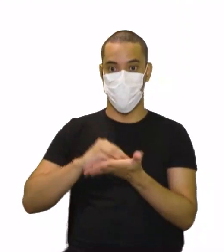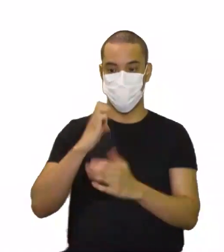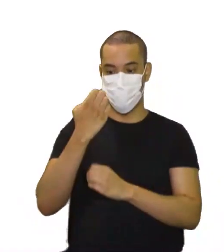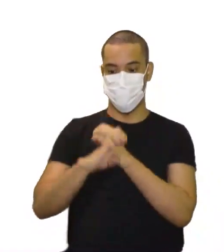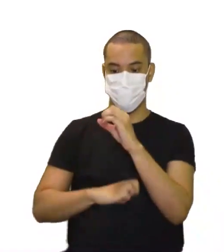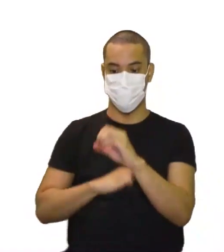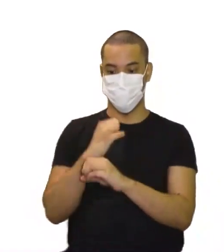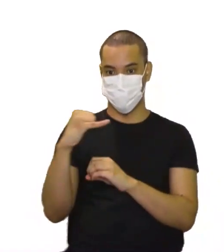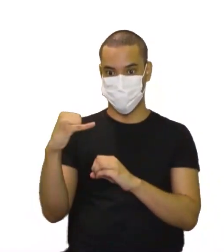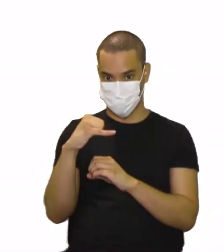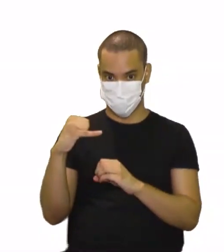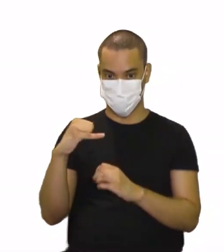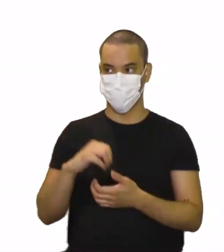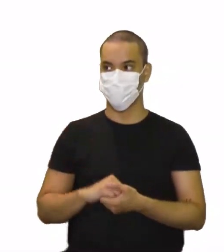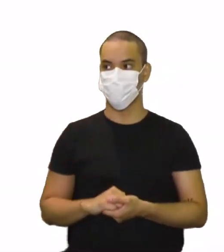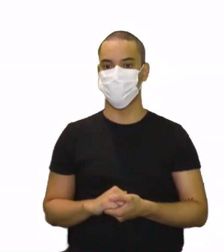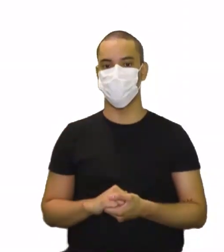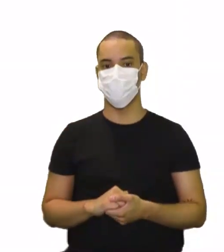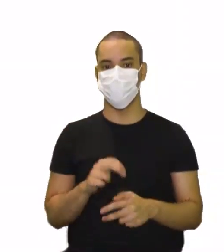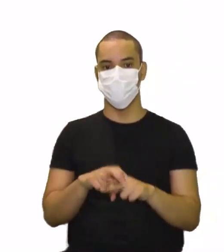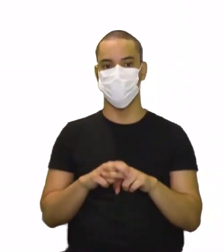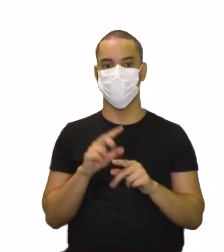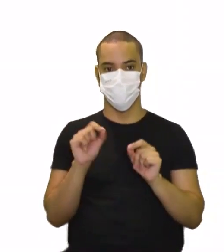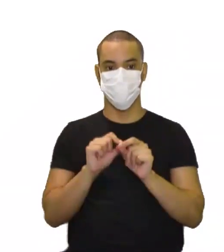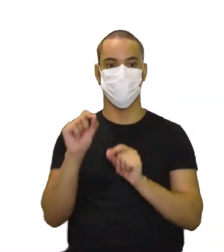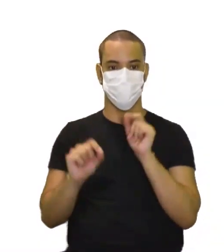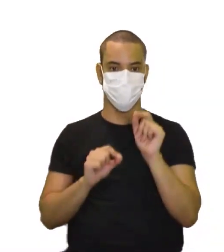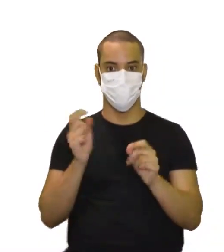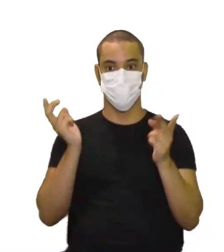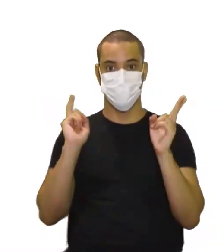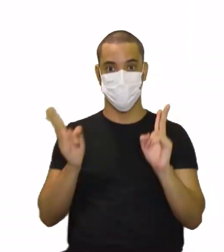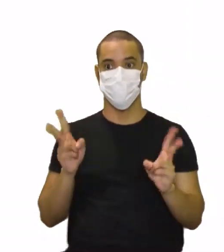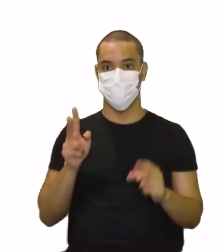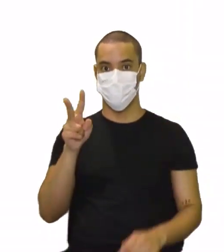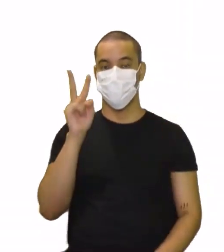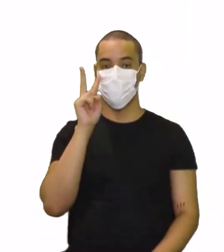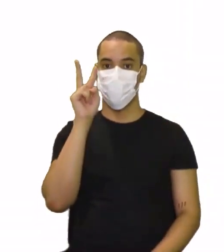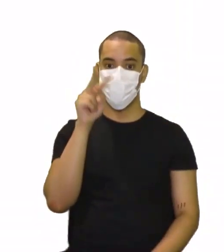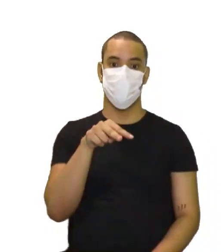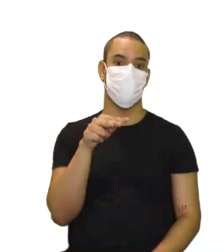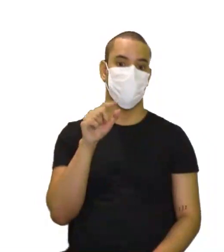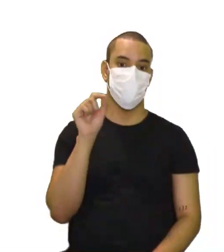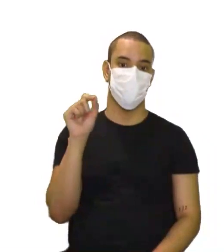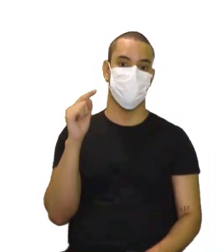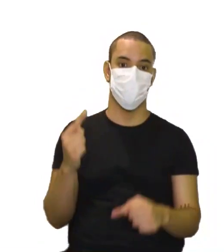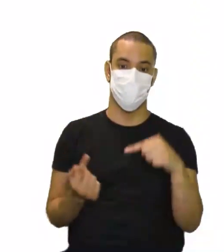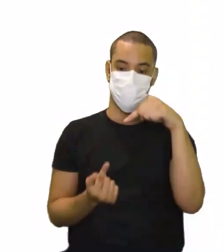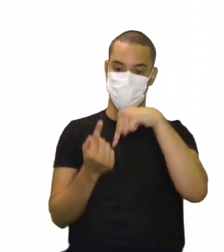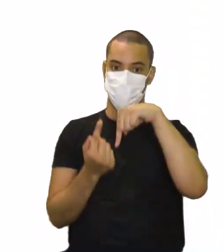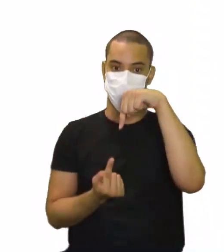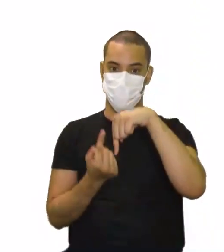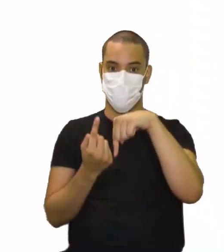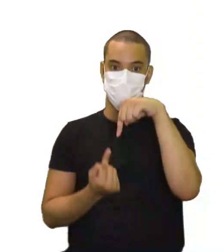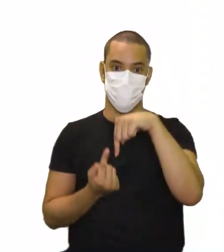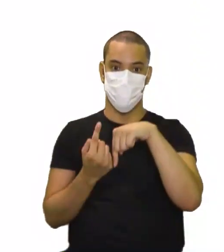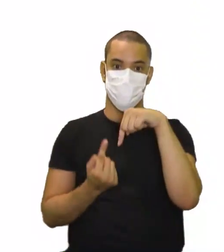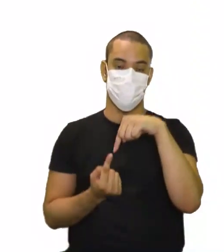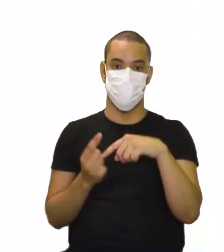né? Então, isso aí vai fazer o quê? Isso é a mesma coisa que você olhar quando vem lá aqueles polos